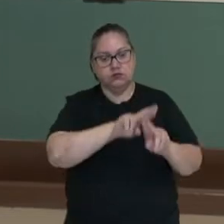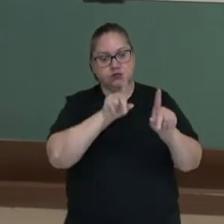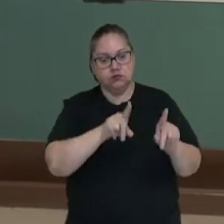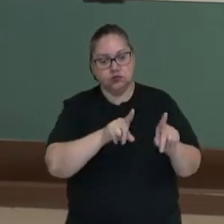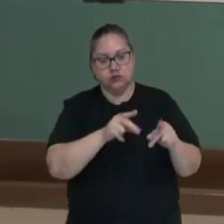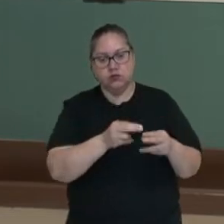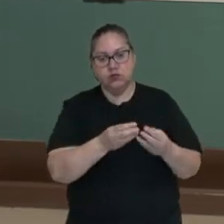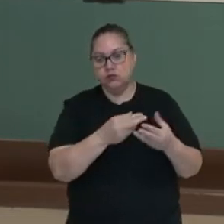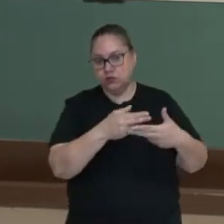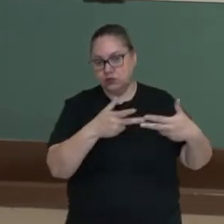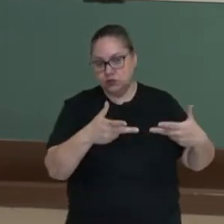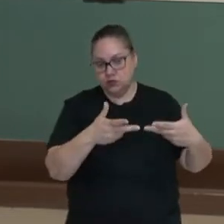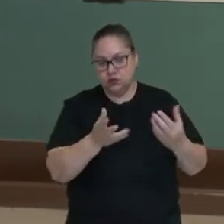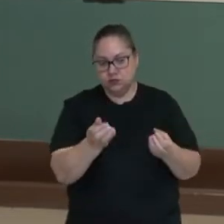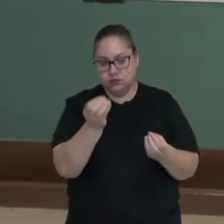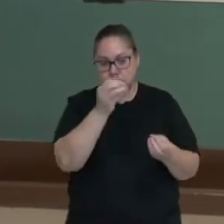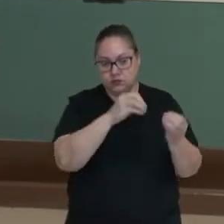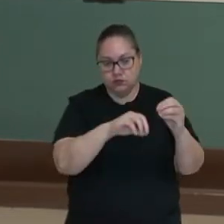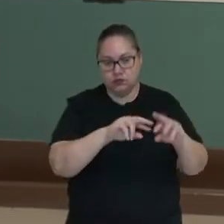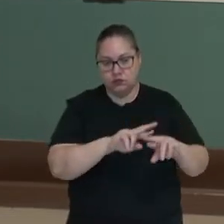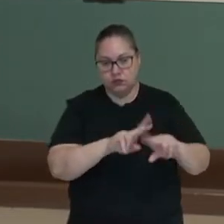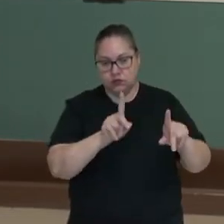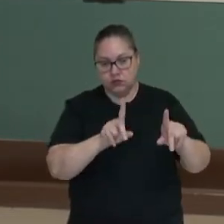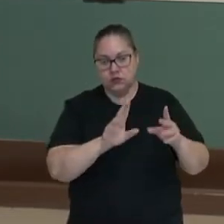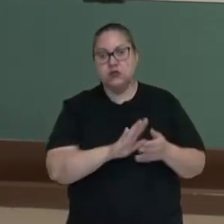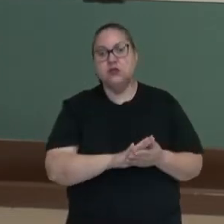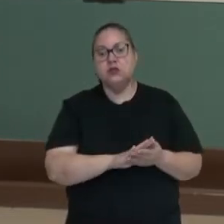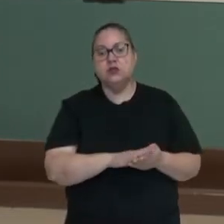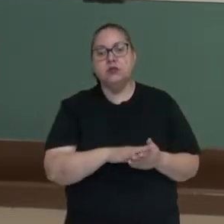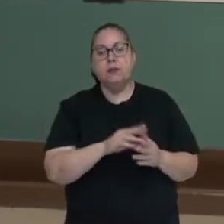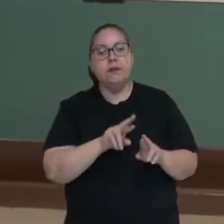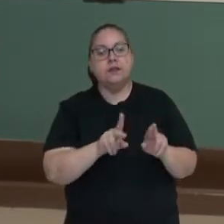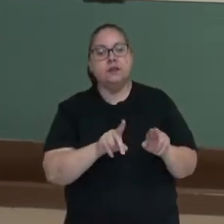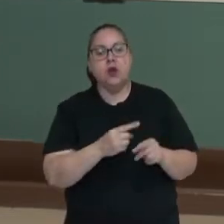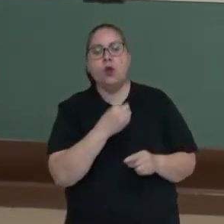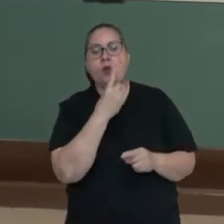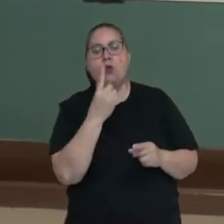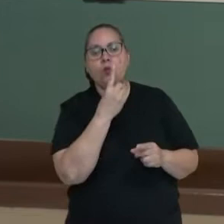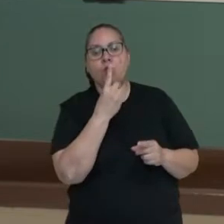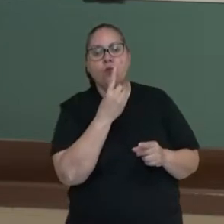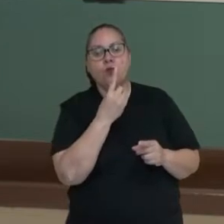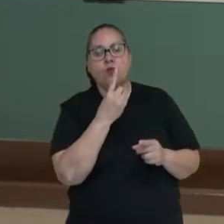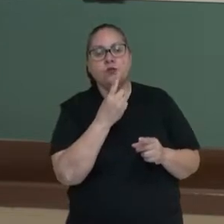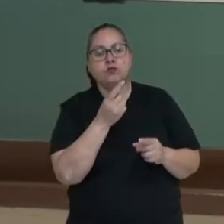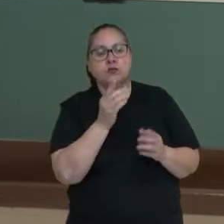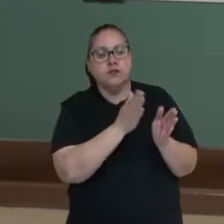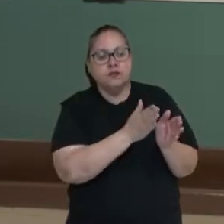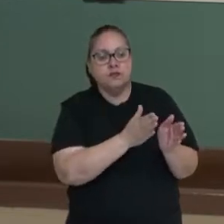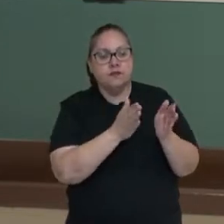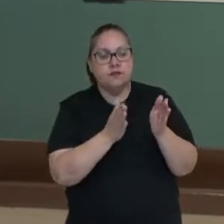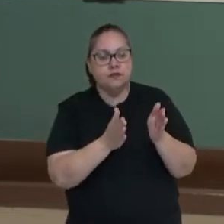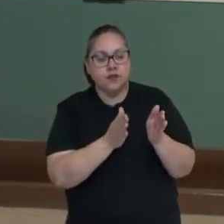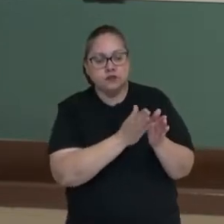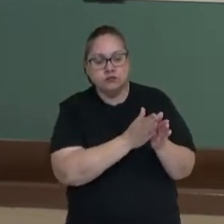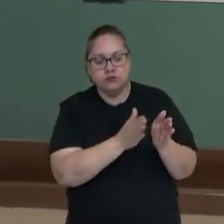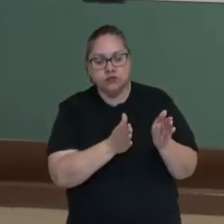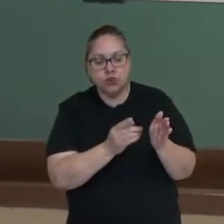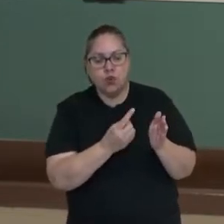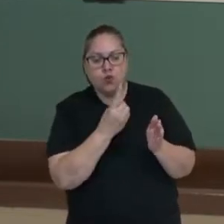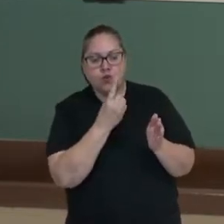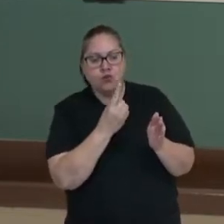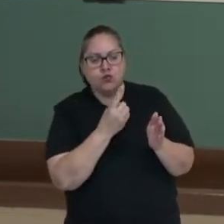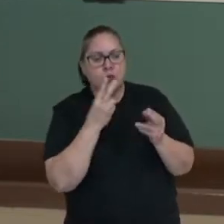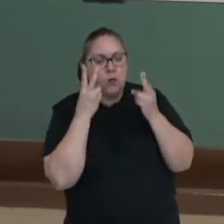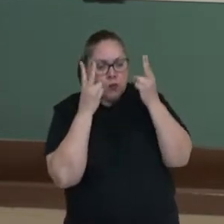diferentes elementos, diferentes substâncias, mas vai ter uma única fase, um único